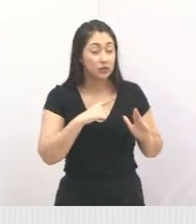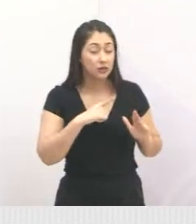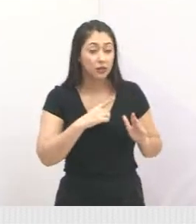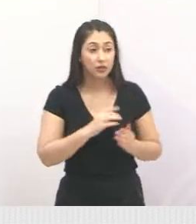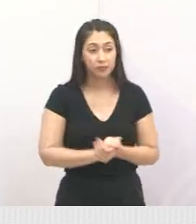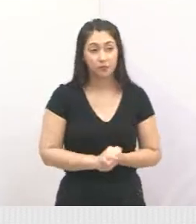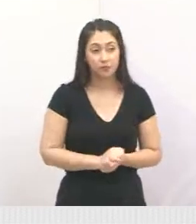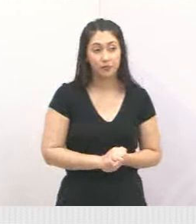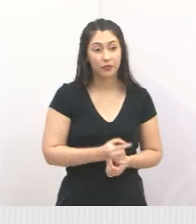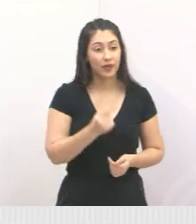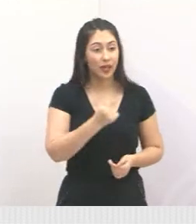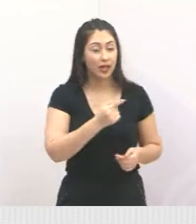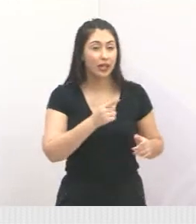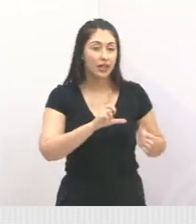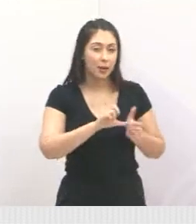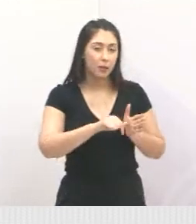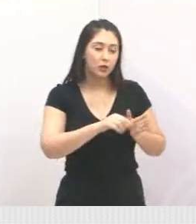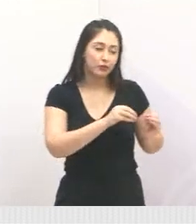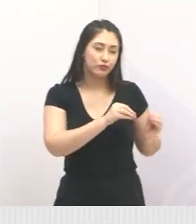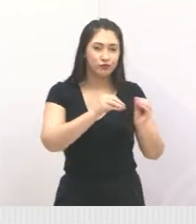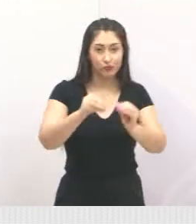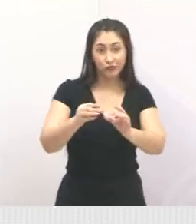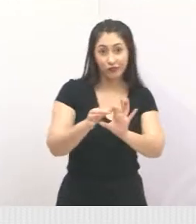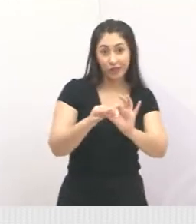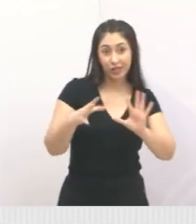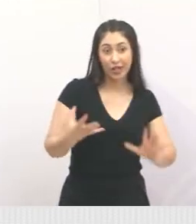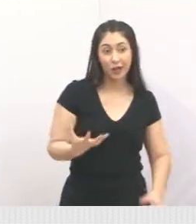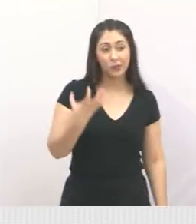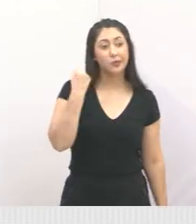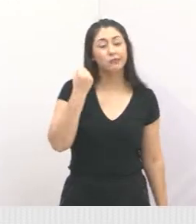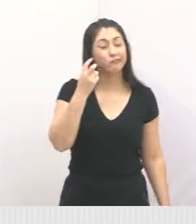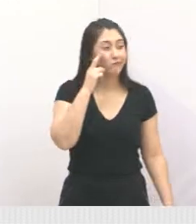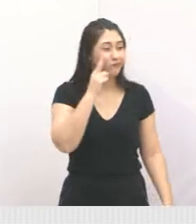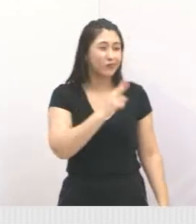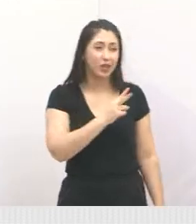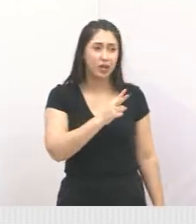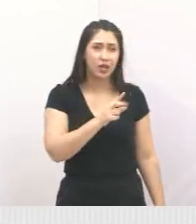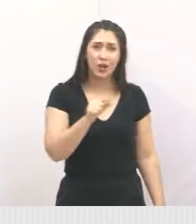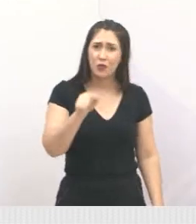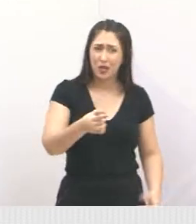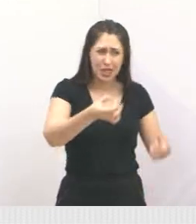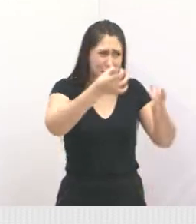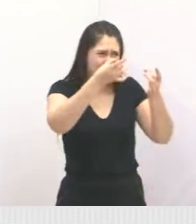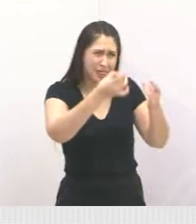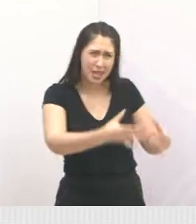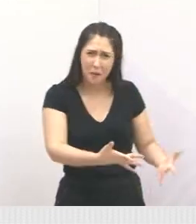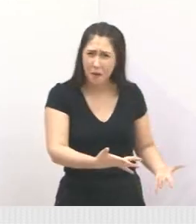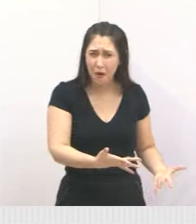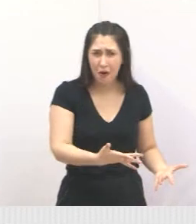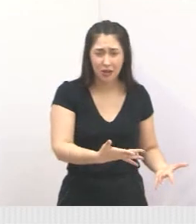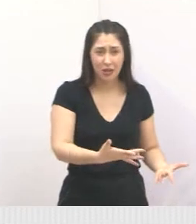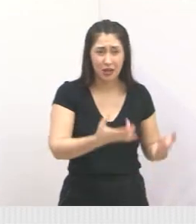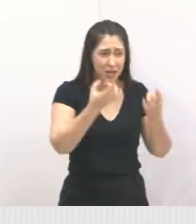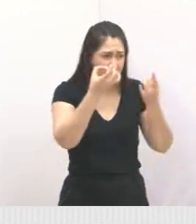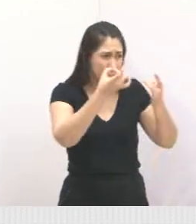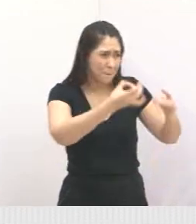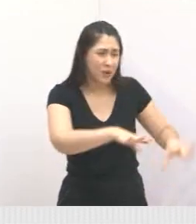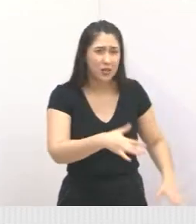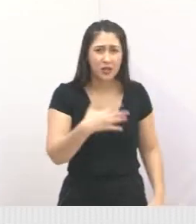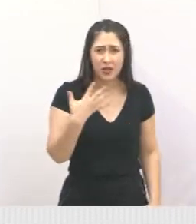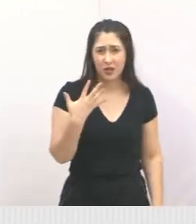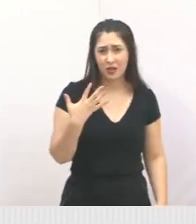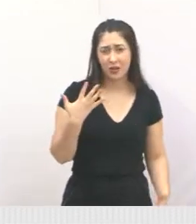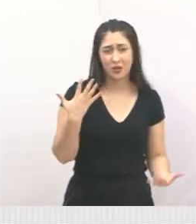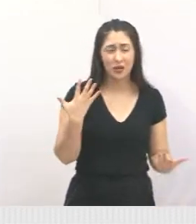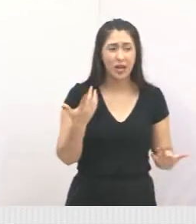filhotão e ele vai ser direcionado para adoção. Olha até onde vai a maldade humana. Cara, você que abandona o animal, sabe? Eu não vou dizer com todas